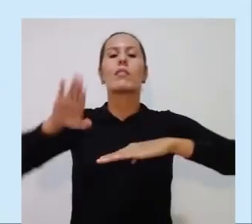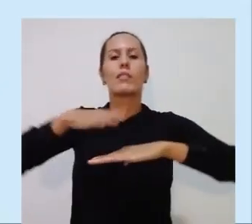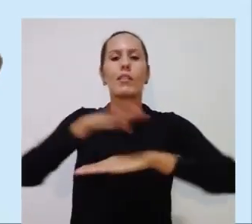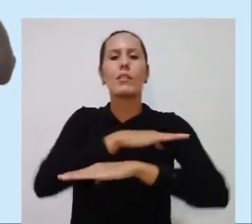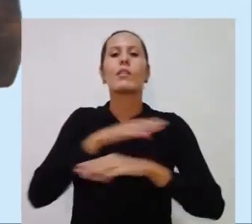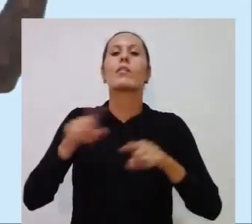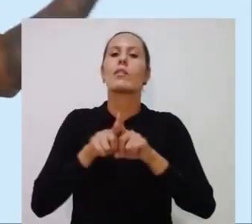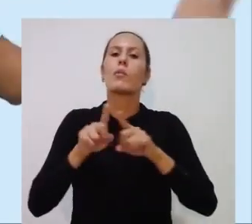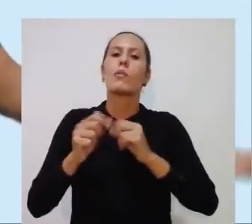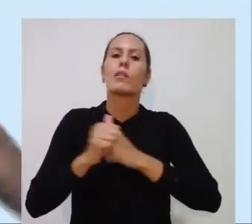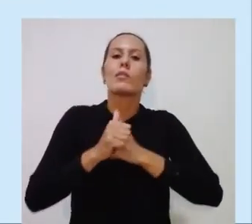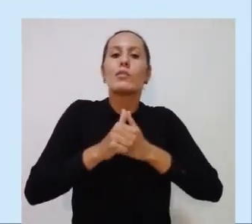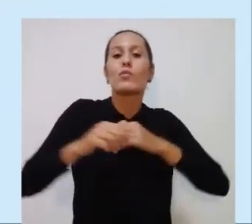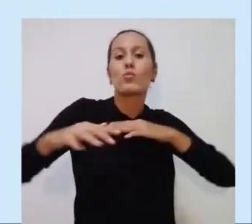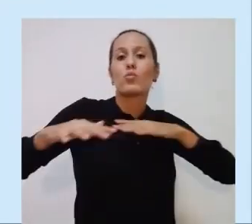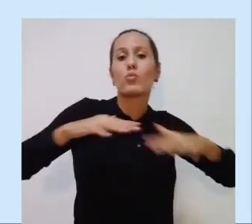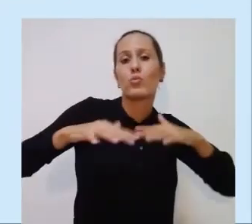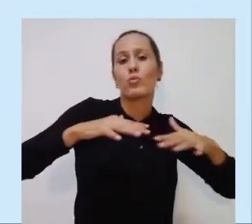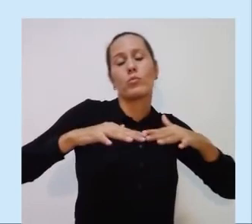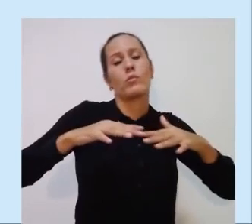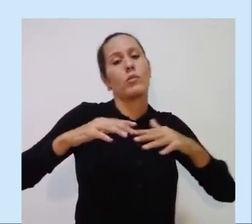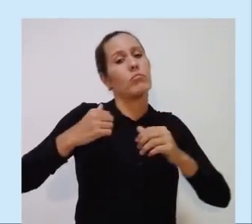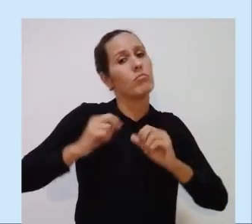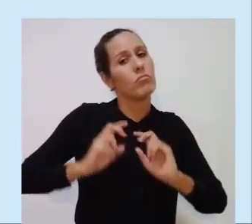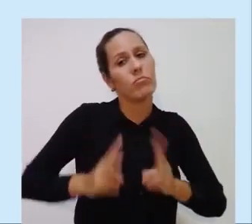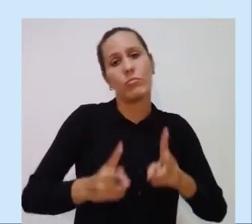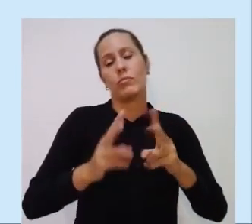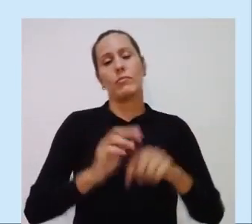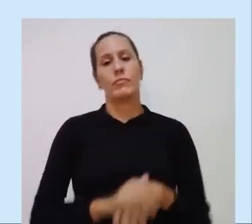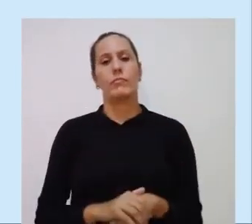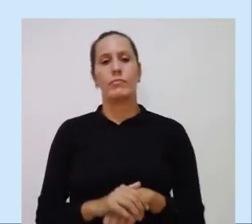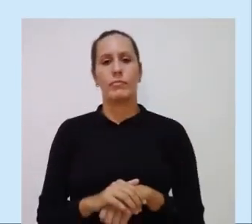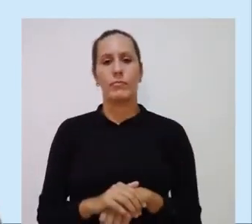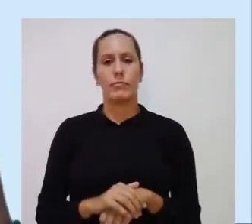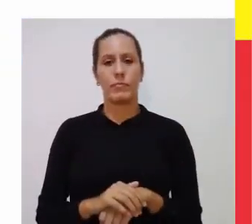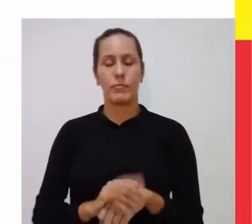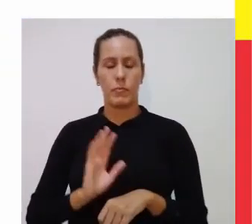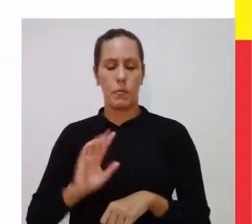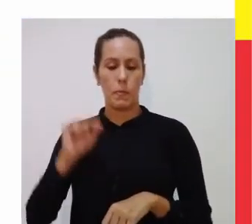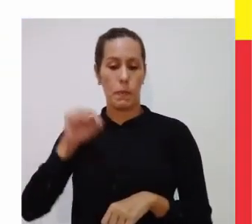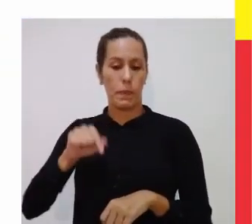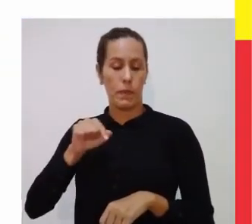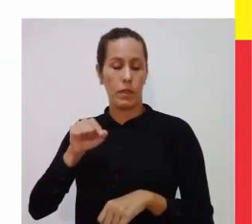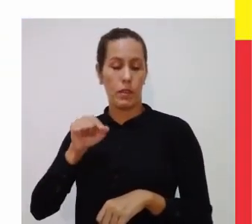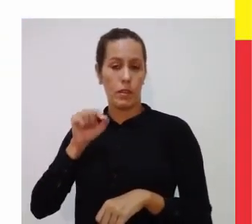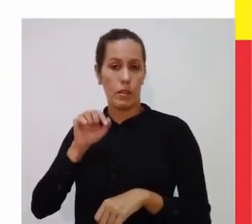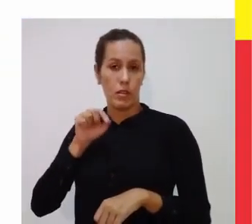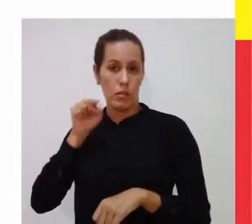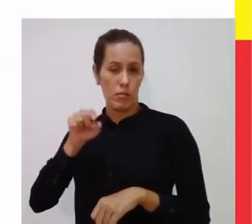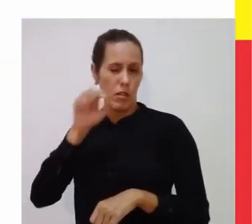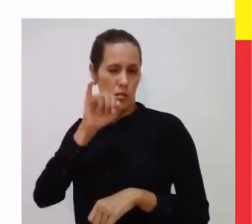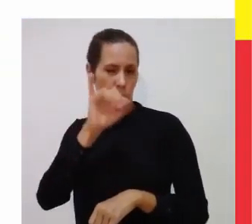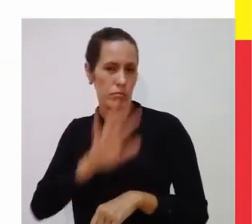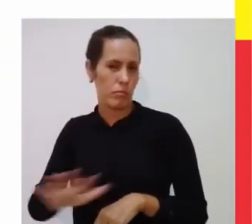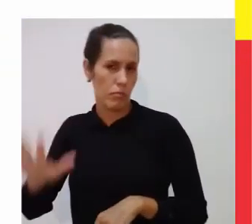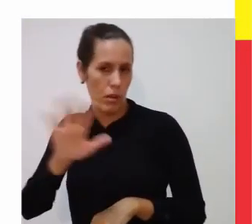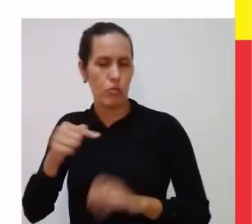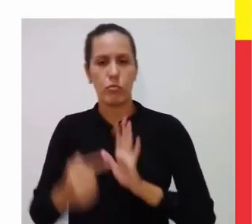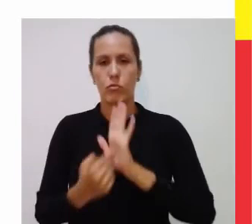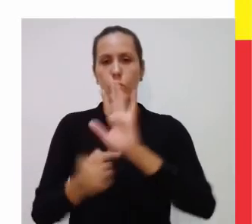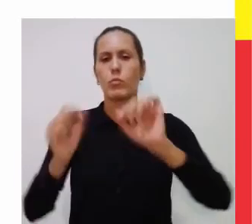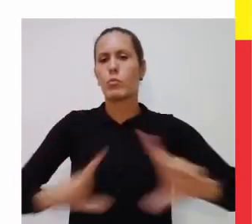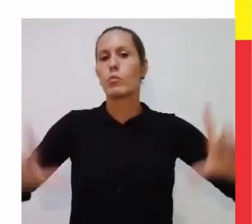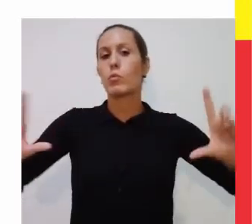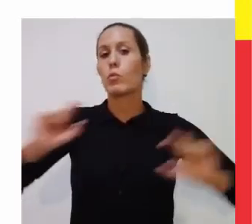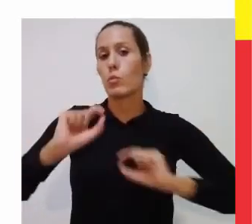porque acompanham esse processo. Ok, vamos lá continuar. Nessa próxima imagem que eu estou mostrando na tela, certo?